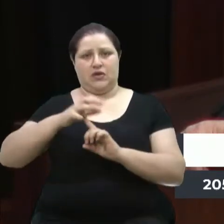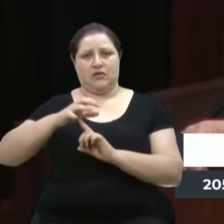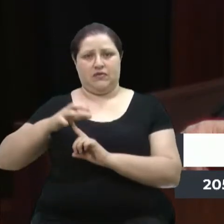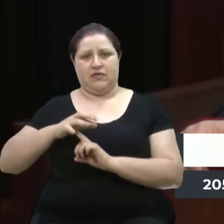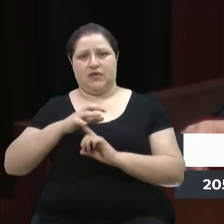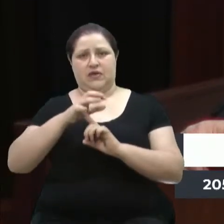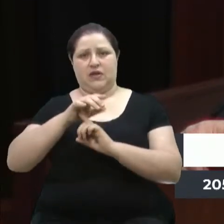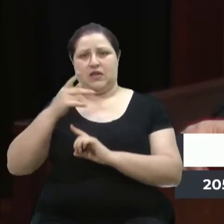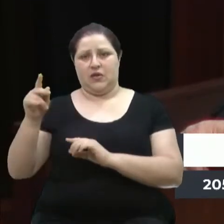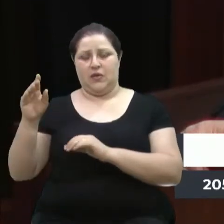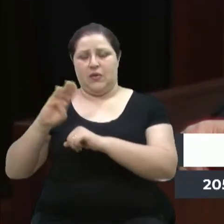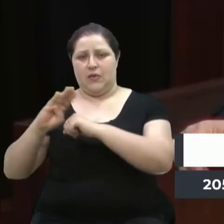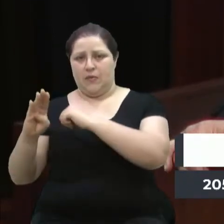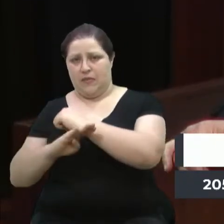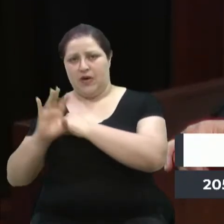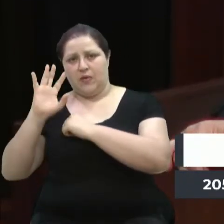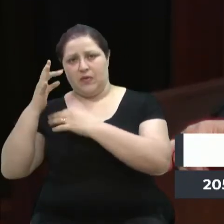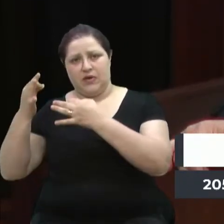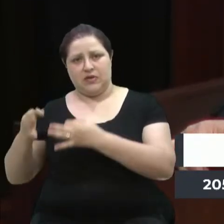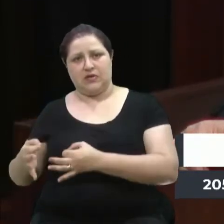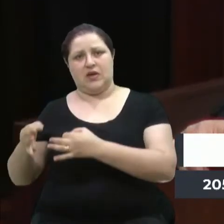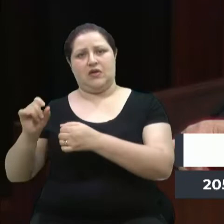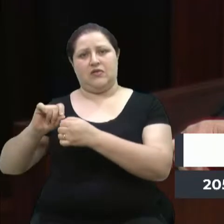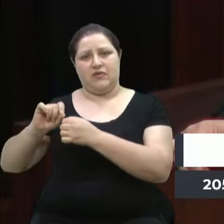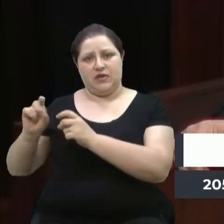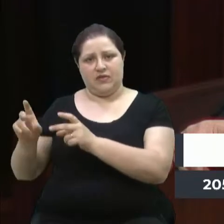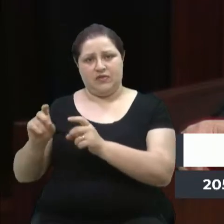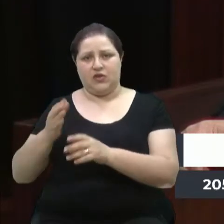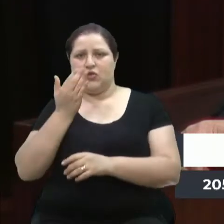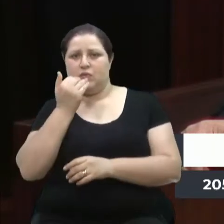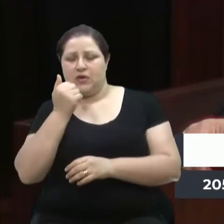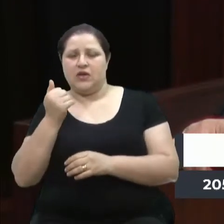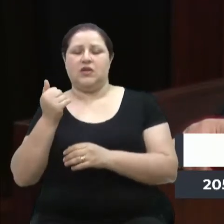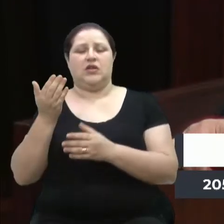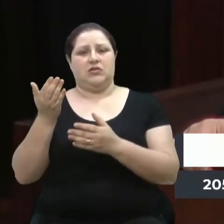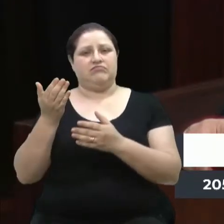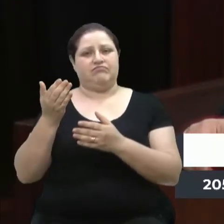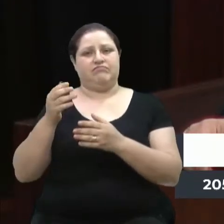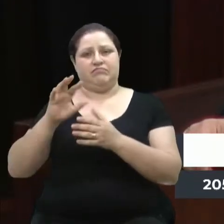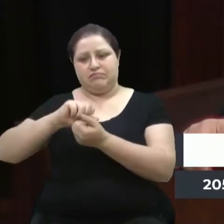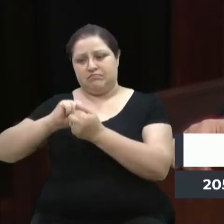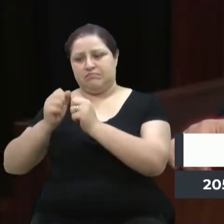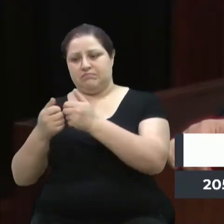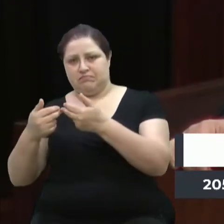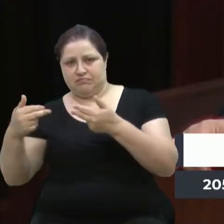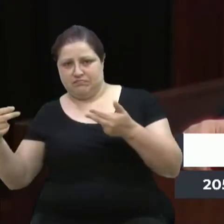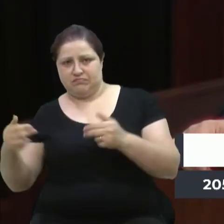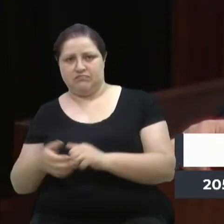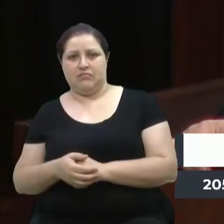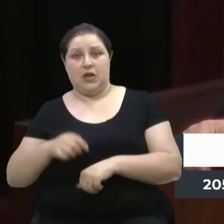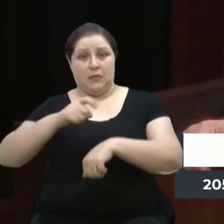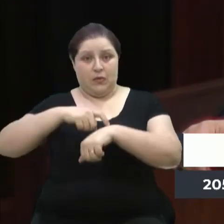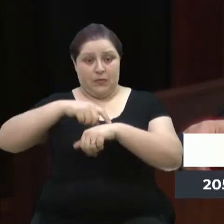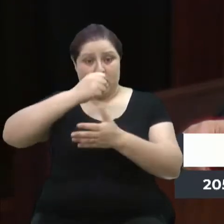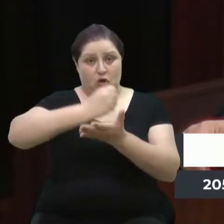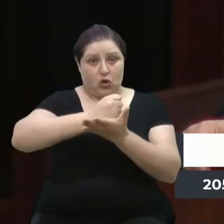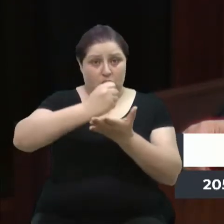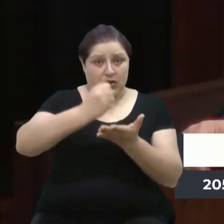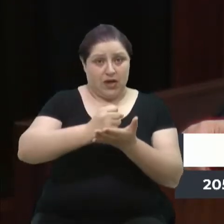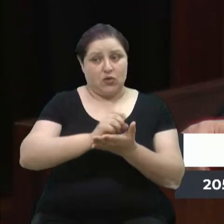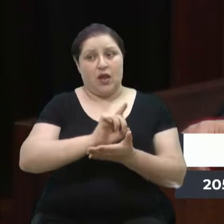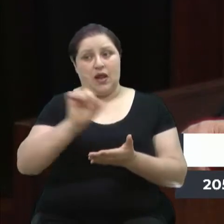bairro Está acontecendo muito bem que vende alimentos vende por produtos artesanais quando é feito um contrato o vereador agradeceu a